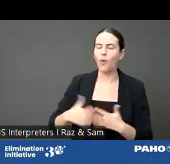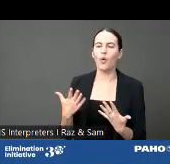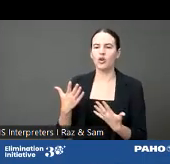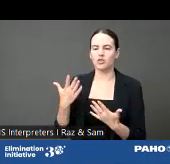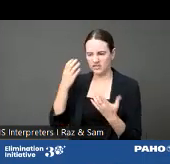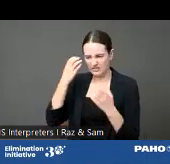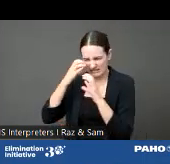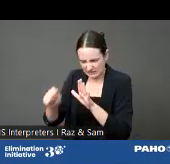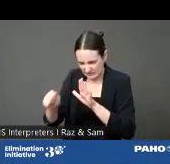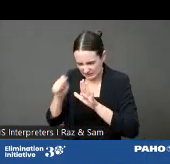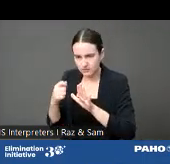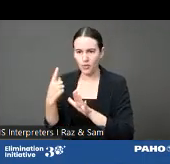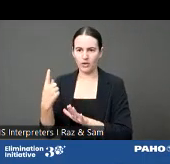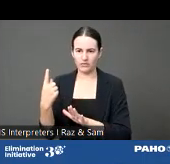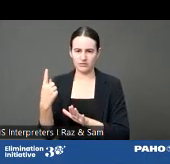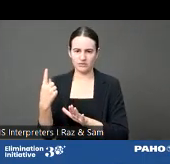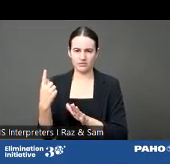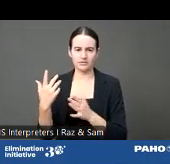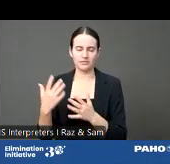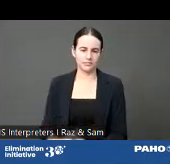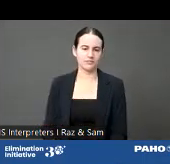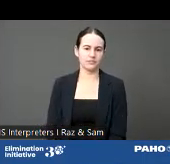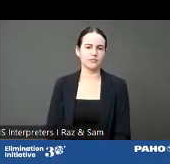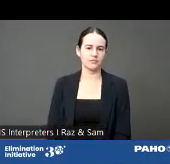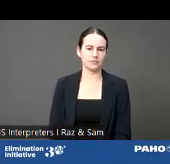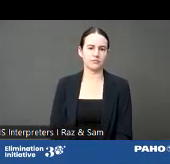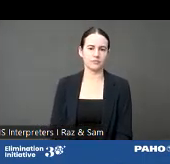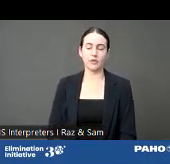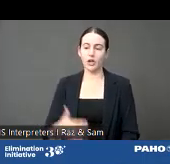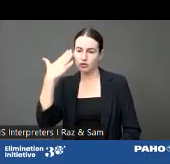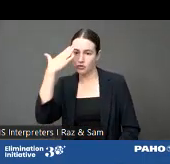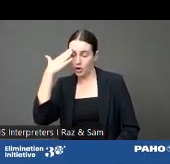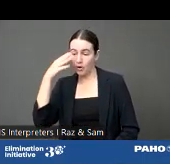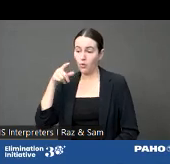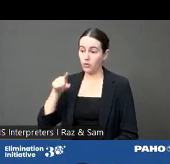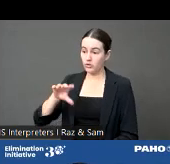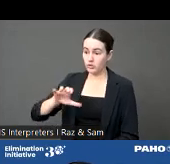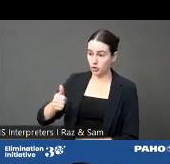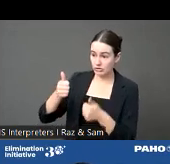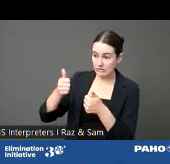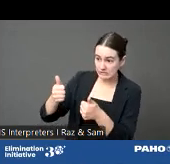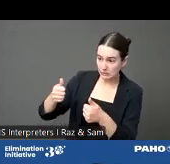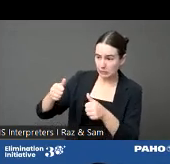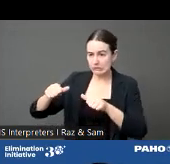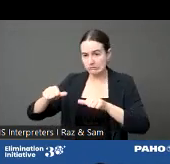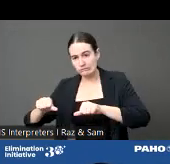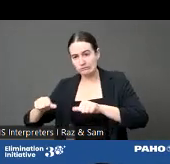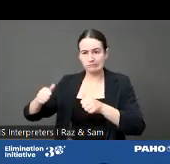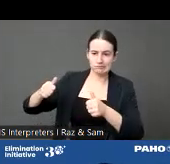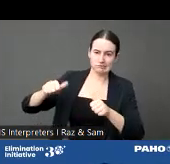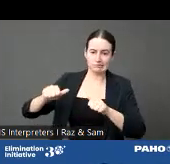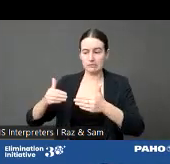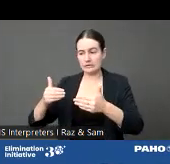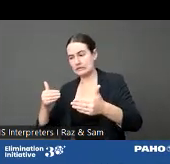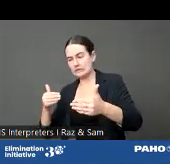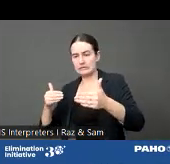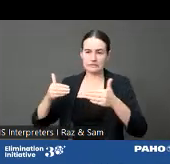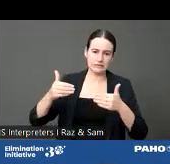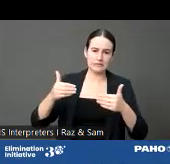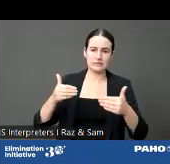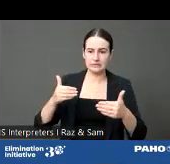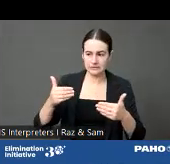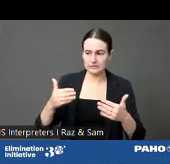média regional. Estamos próximos, estamos longe da média, por exemplo, de incidência de hepatite